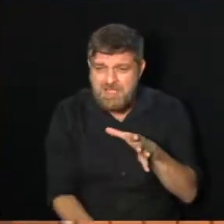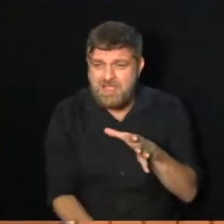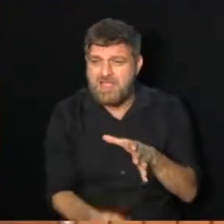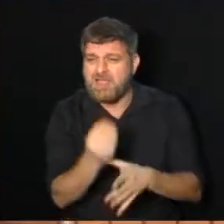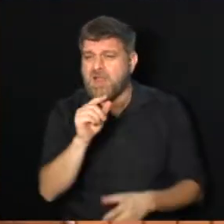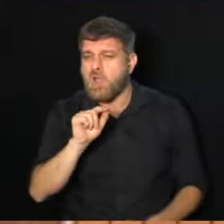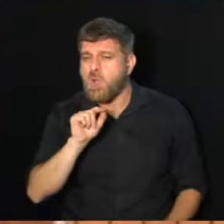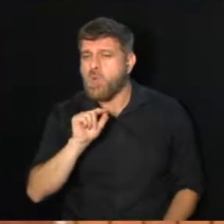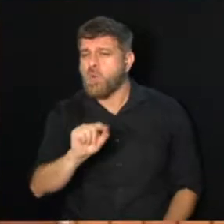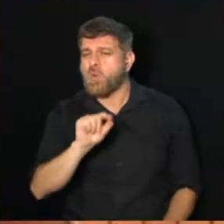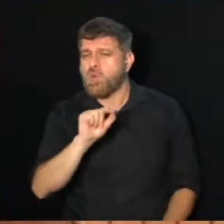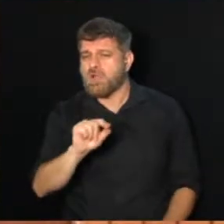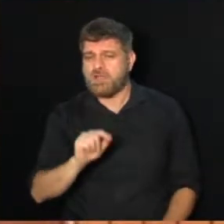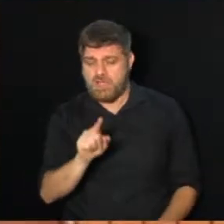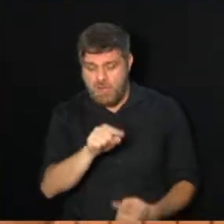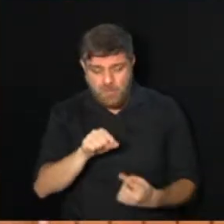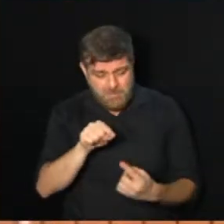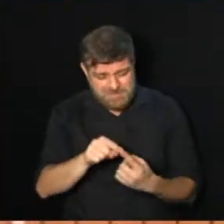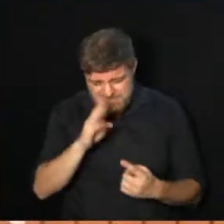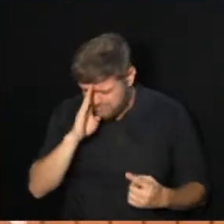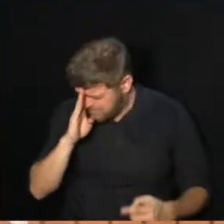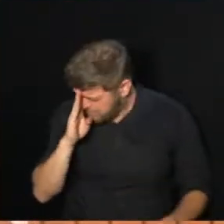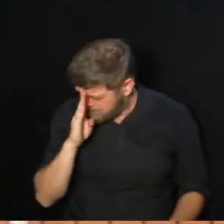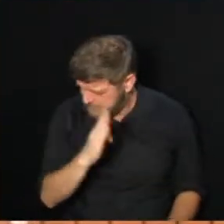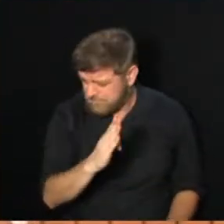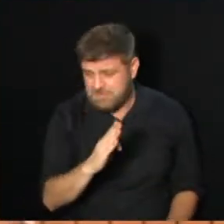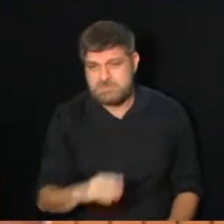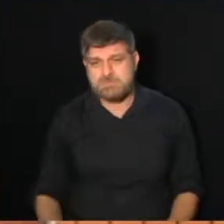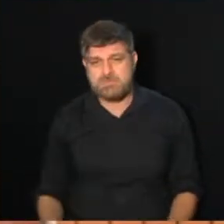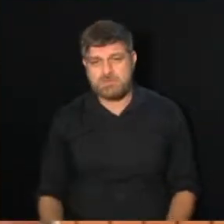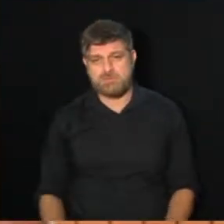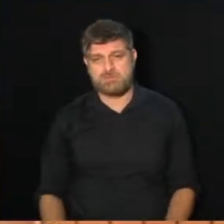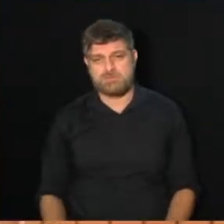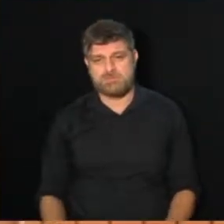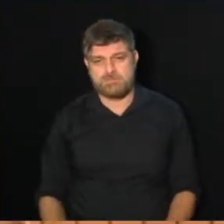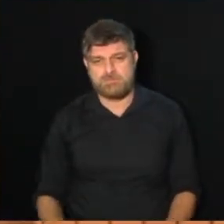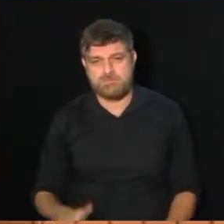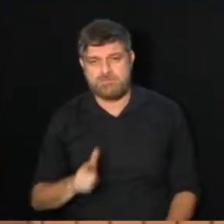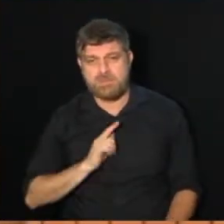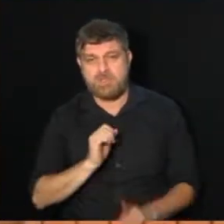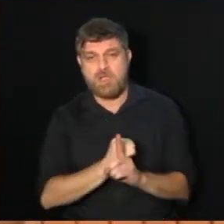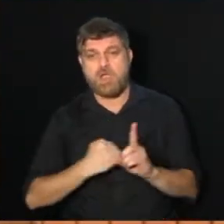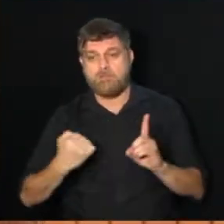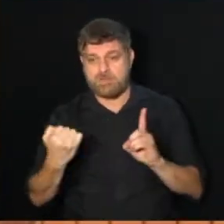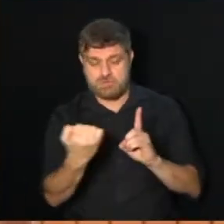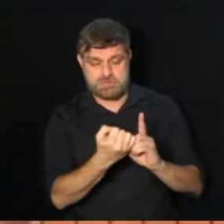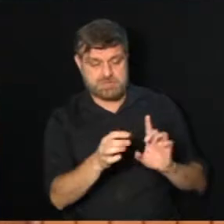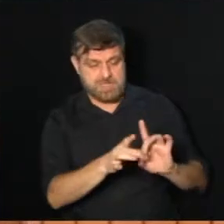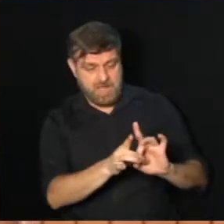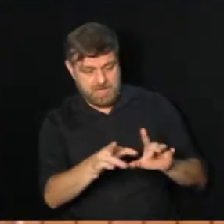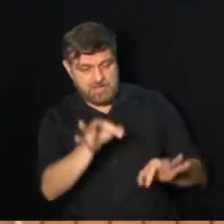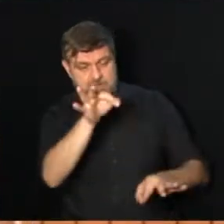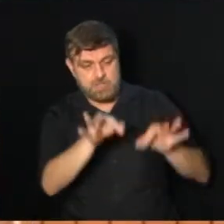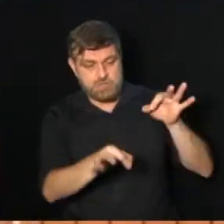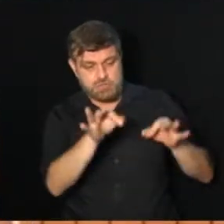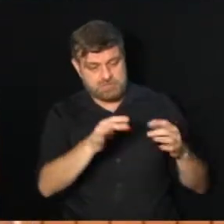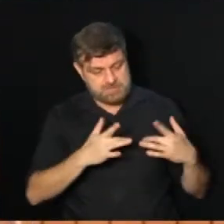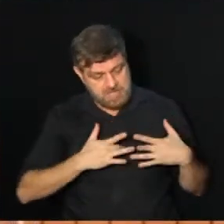dos valores principais, um dos objetivos principais da República Brasileira, que é a construção de uma sociedade livre, justa e